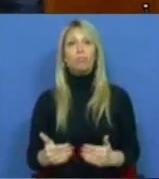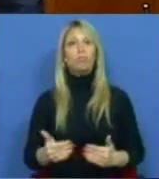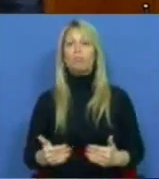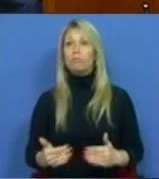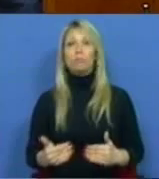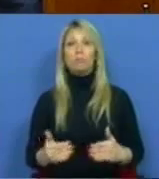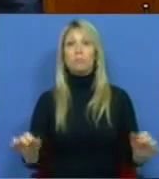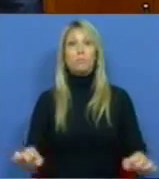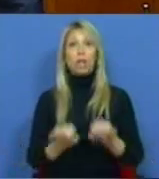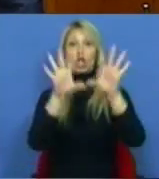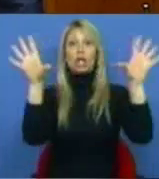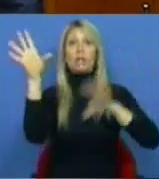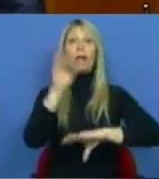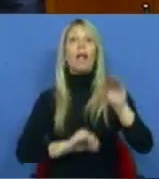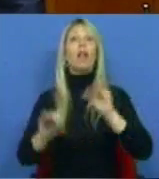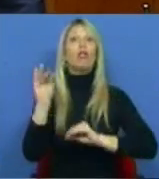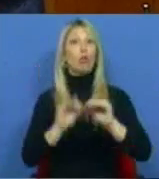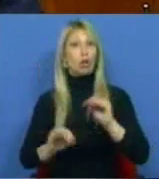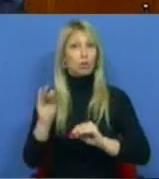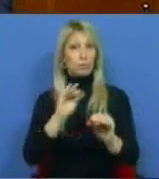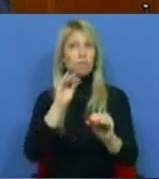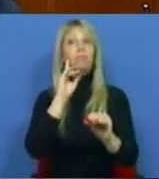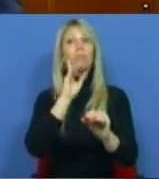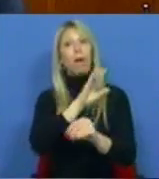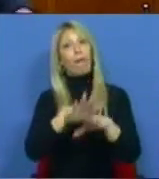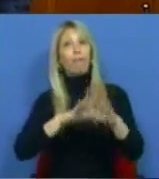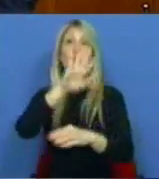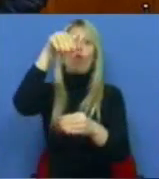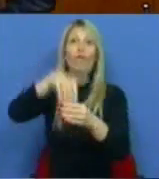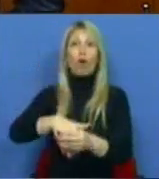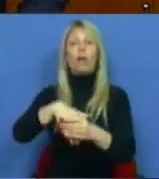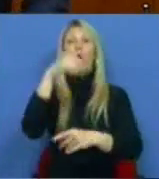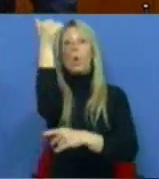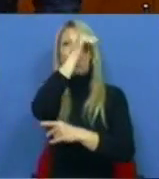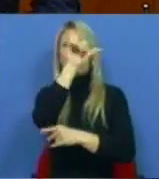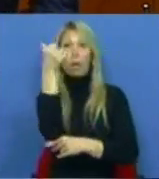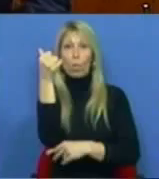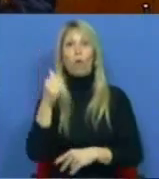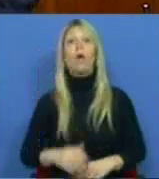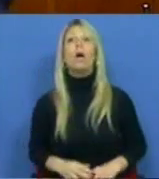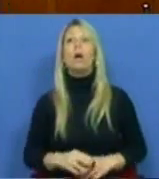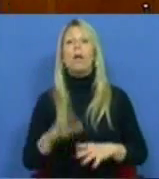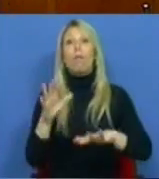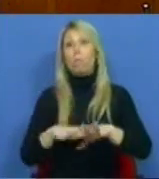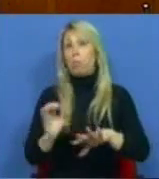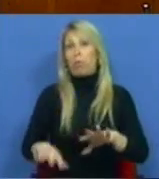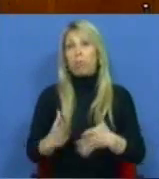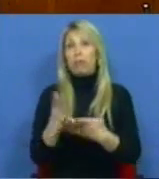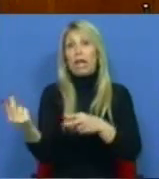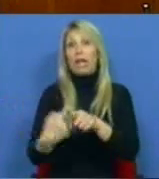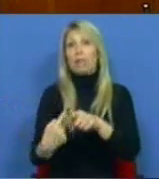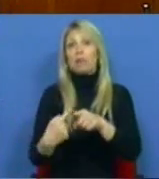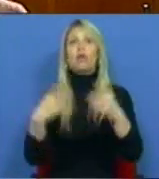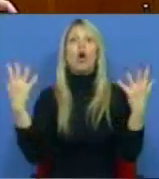o esclarecimento dos eleitores para que votassem no domingo por razões de interesse